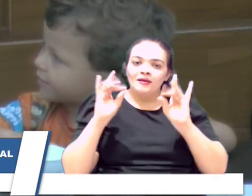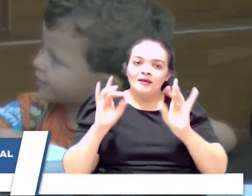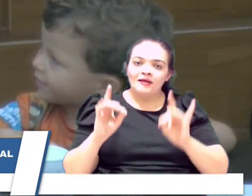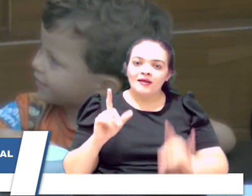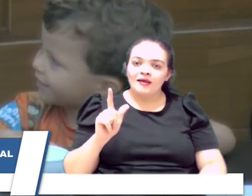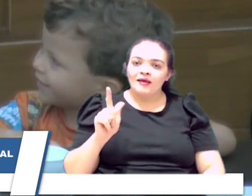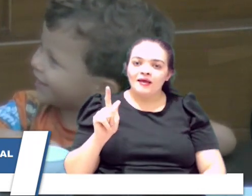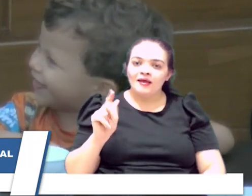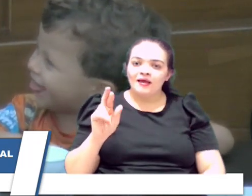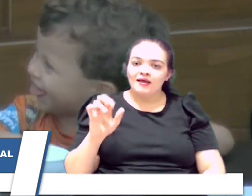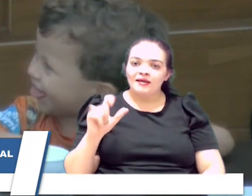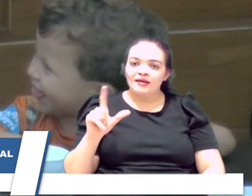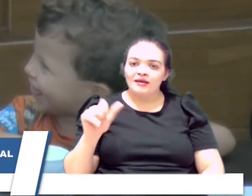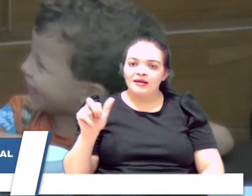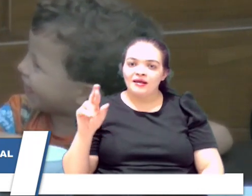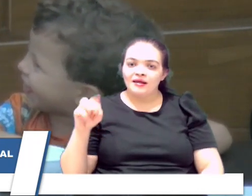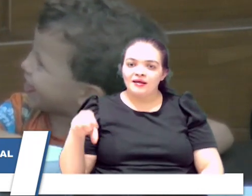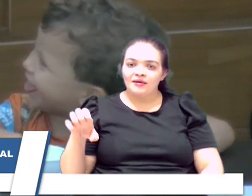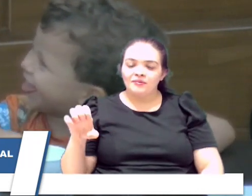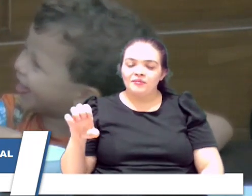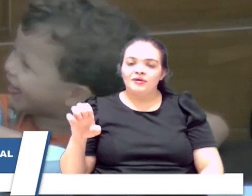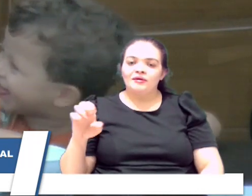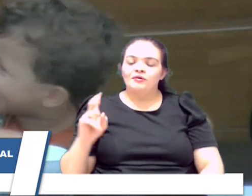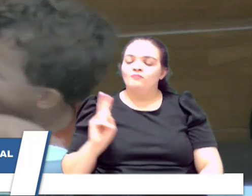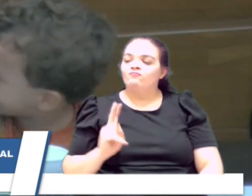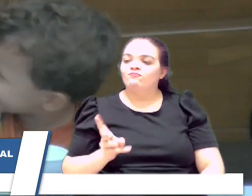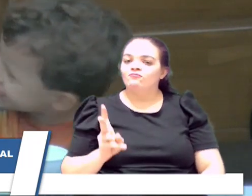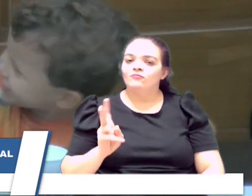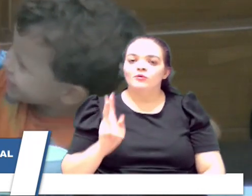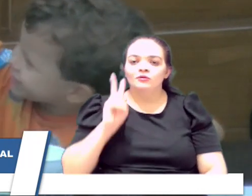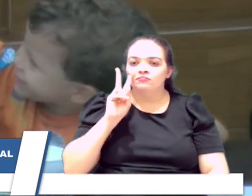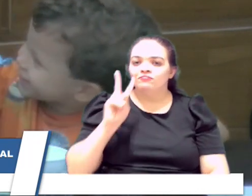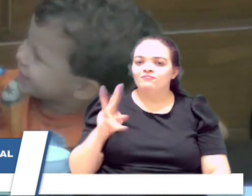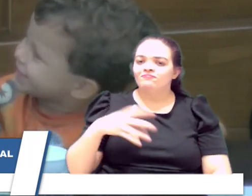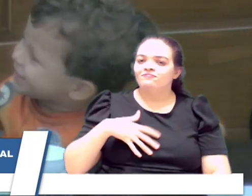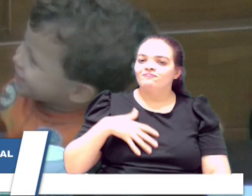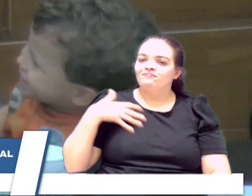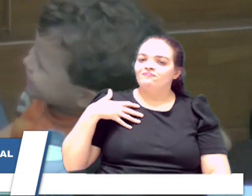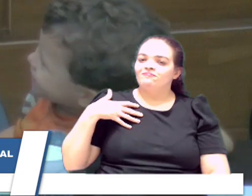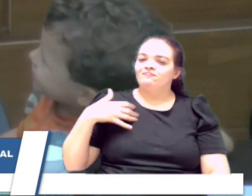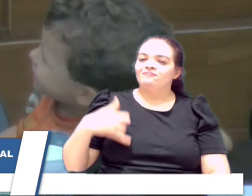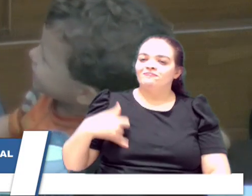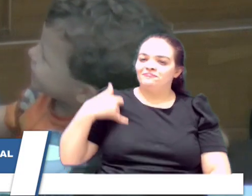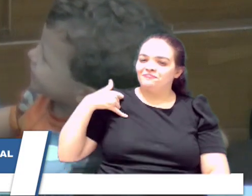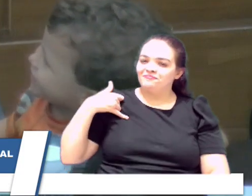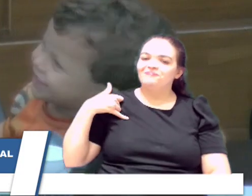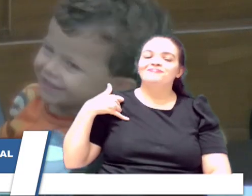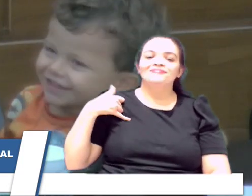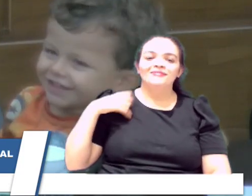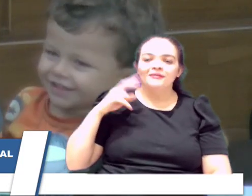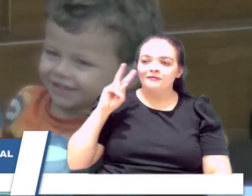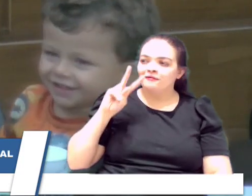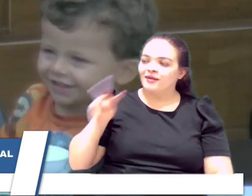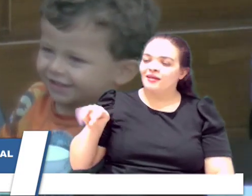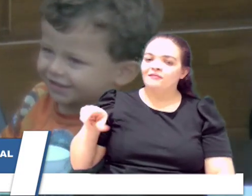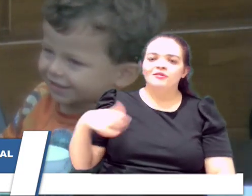para todo mundo do Guilherme, que eu sempre que eu os vejo, eu fico muito orgulhosa de vocês serem tão jovens e